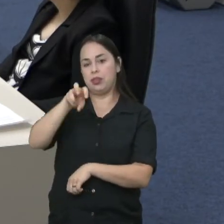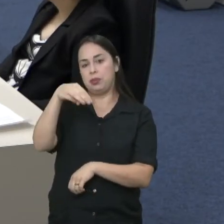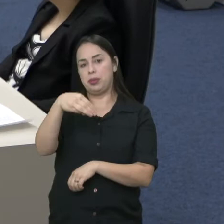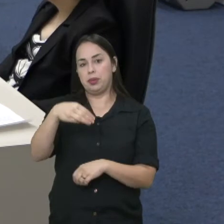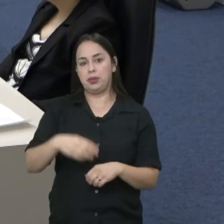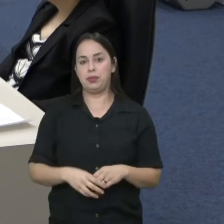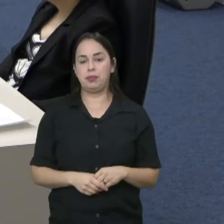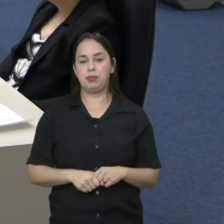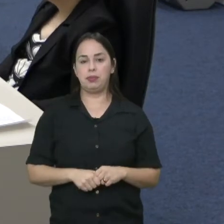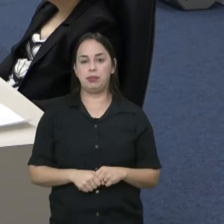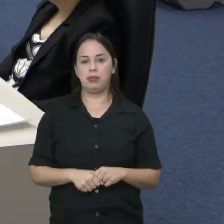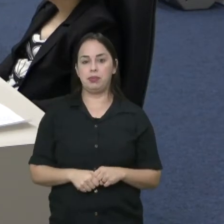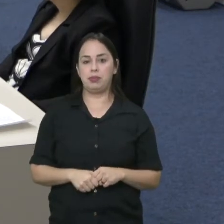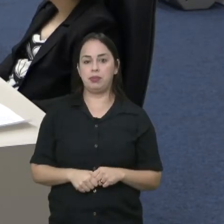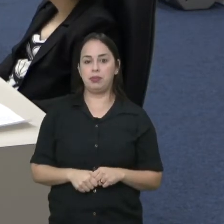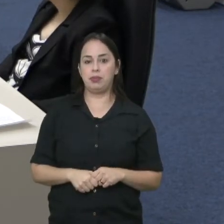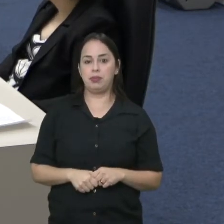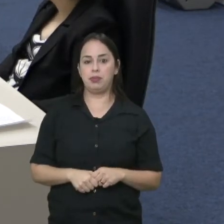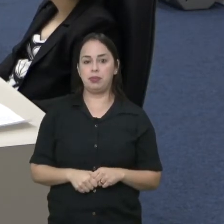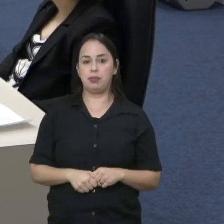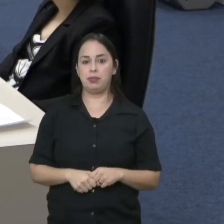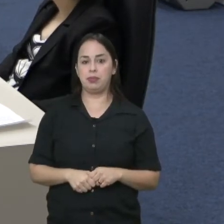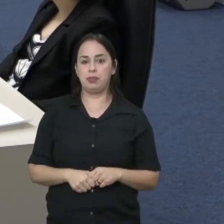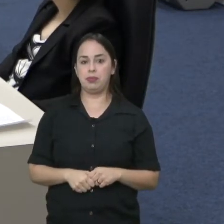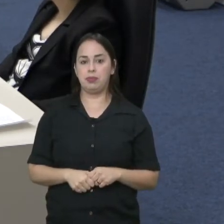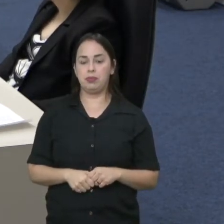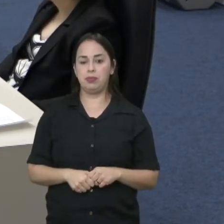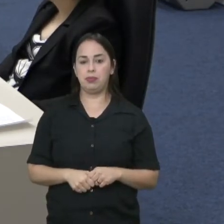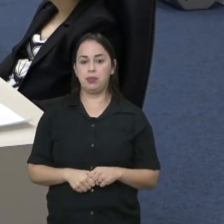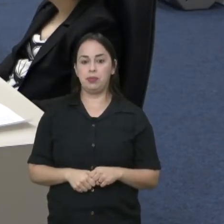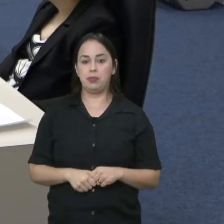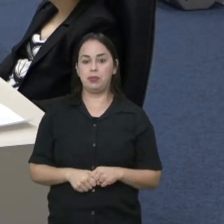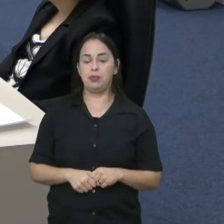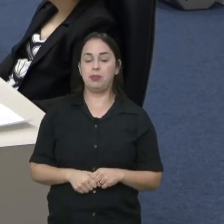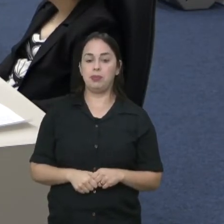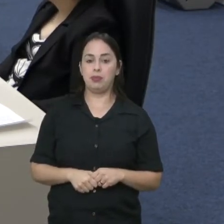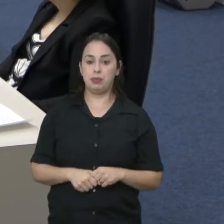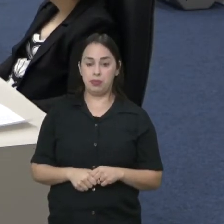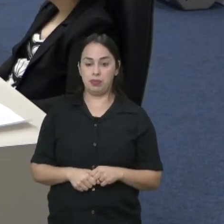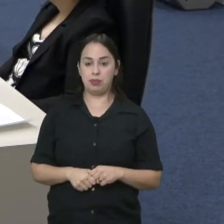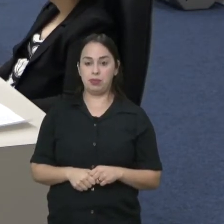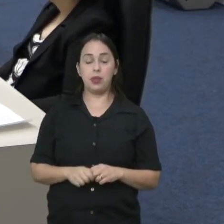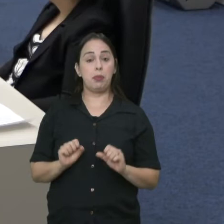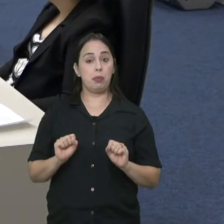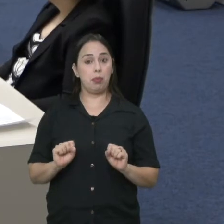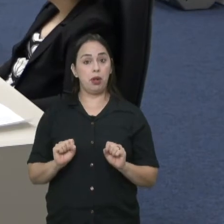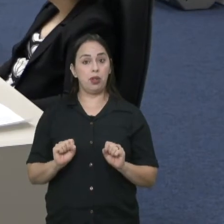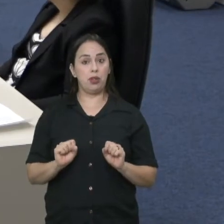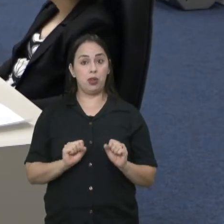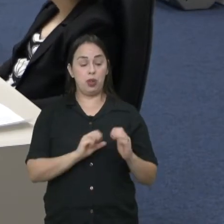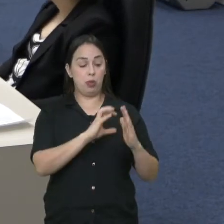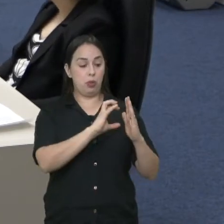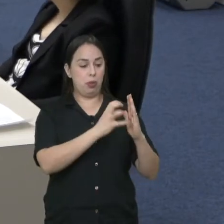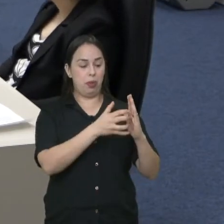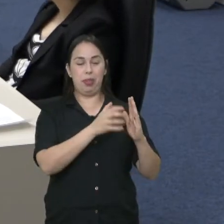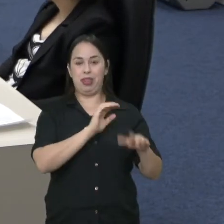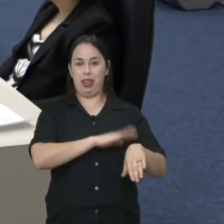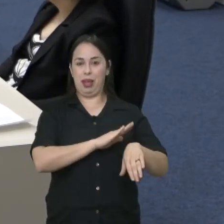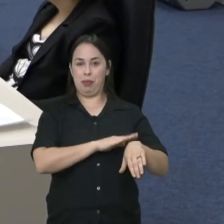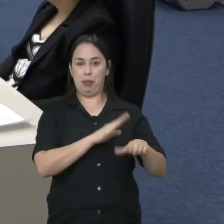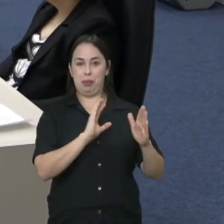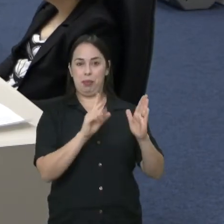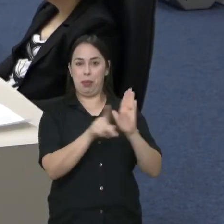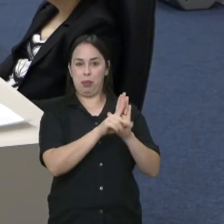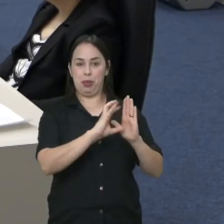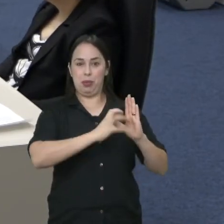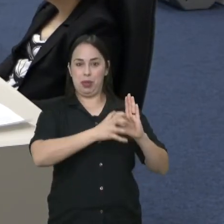minutos. Não vou falar mais, porque a Juliana não vai falar. Podendo usar o tempo do partido por 10 minutos.